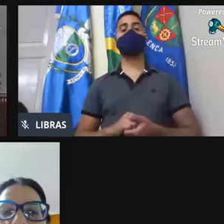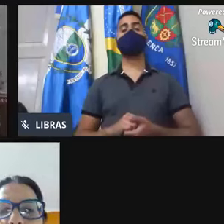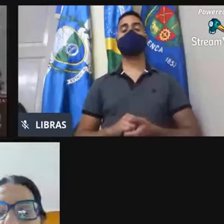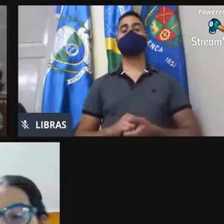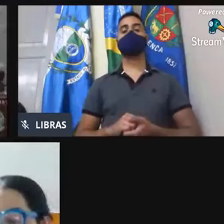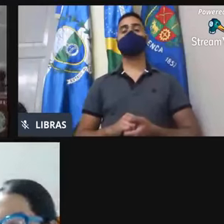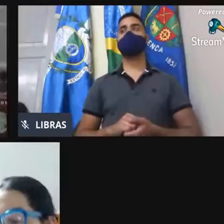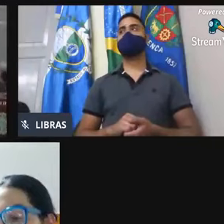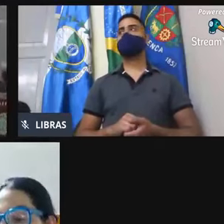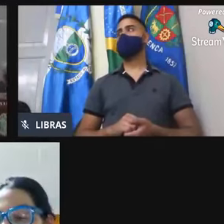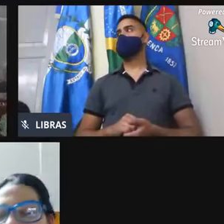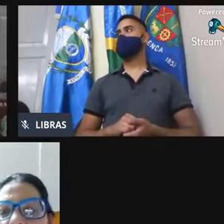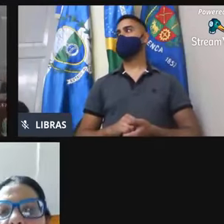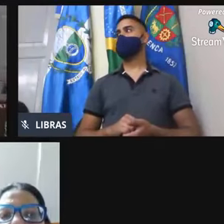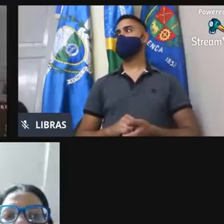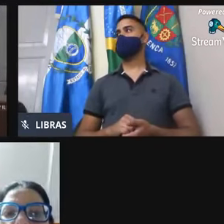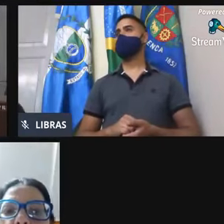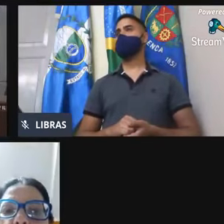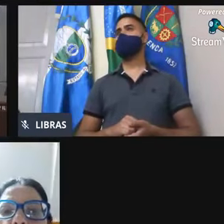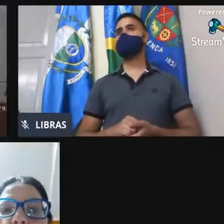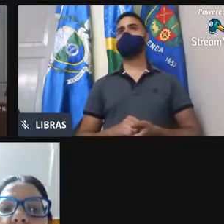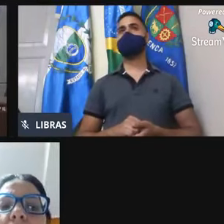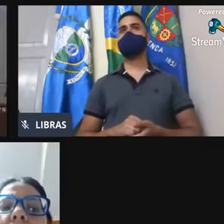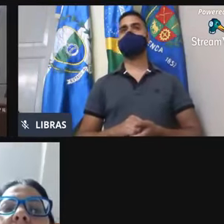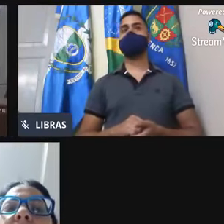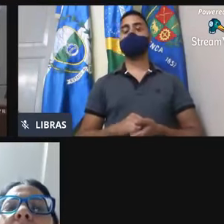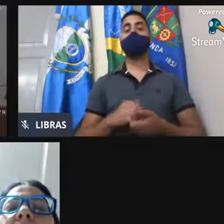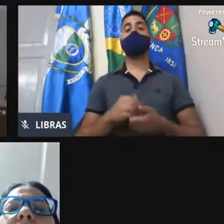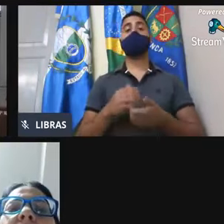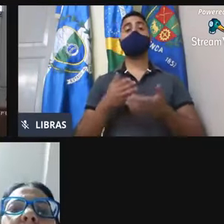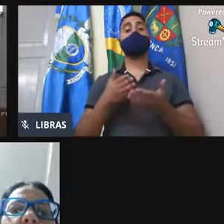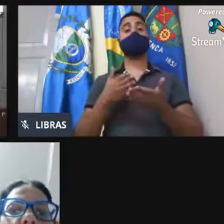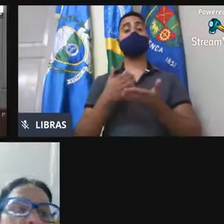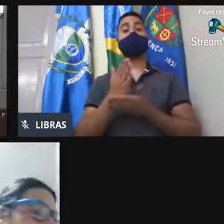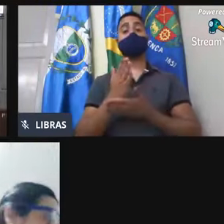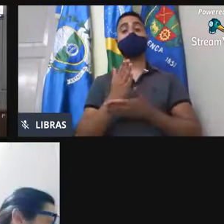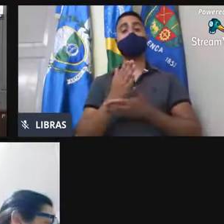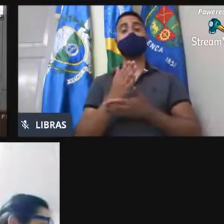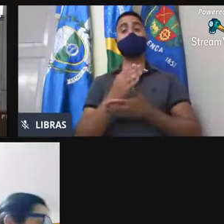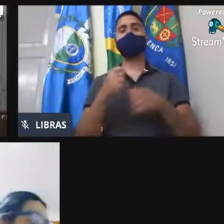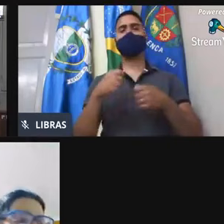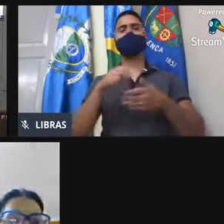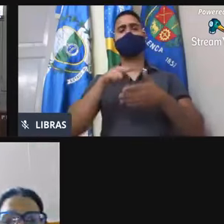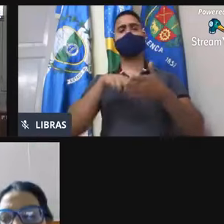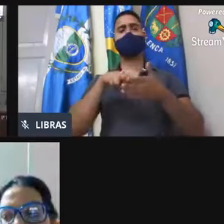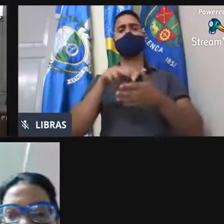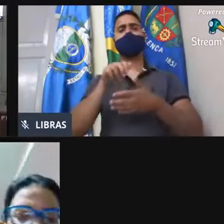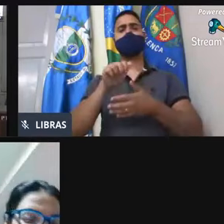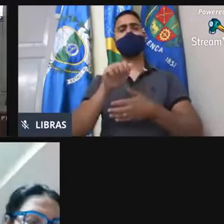22/7/2020 e aprovação da mesma. Não tendo nenhum vereador presente que se oponha,